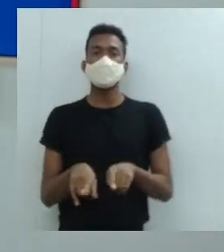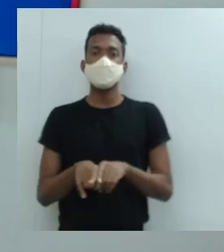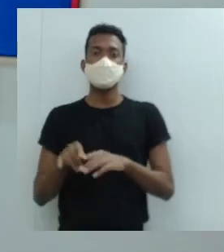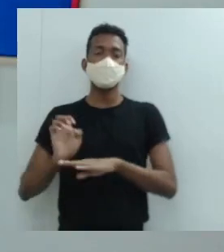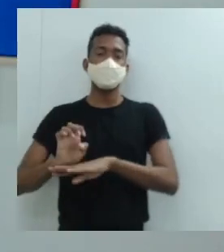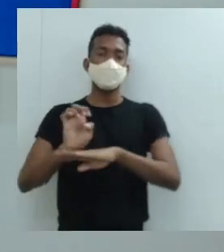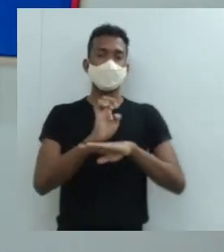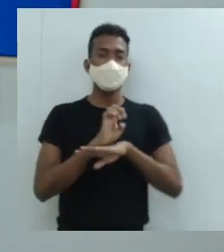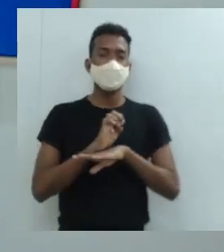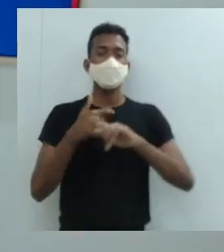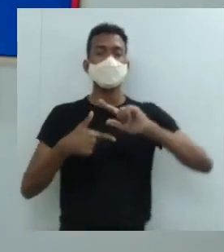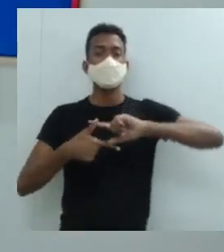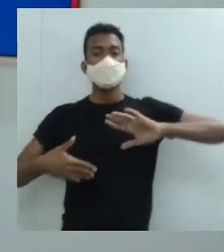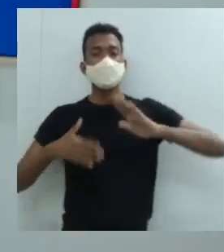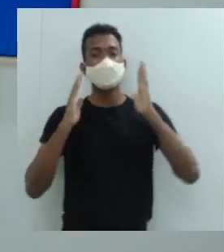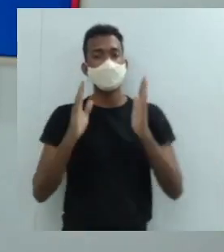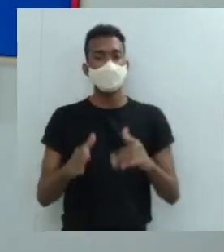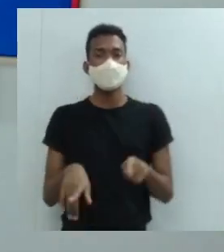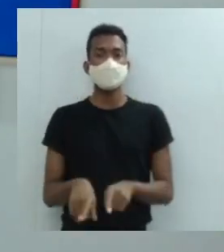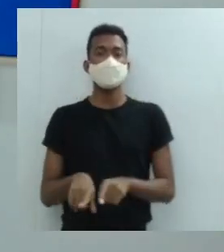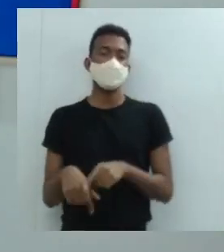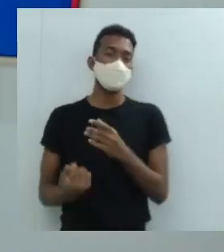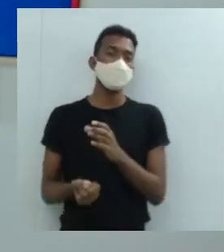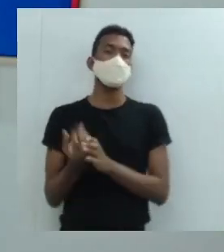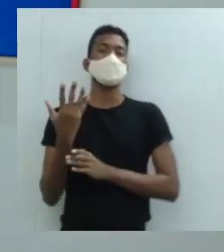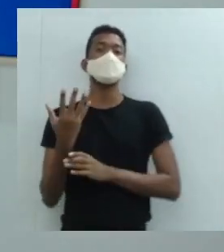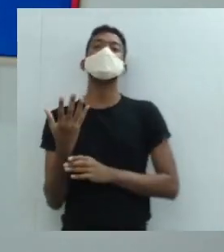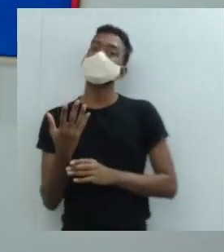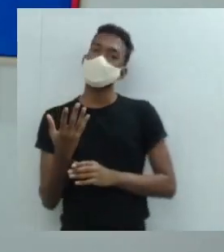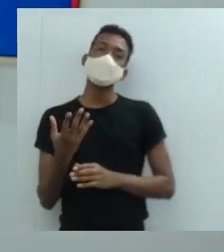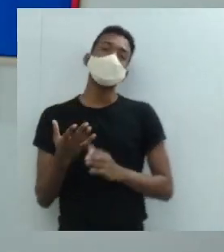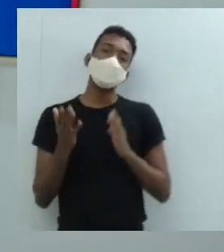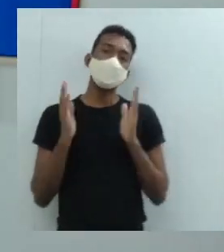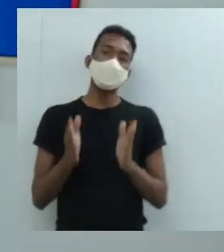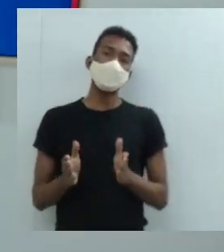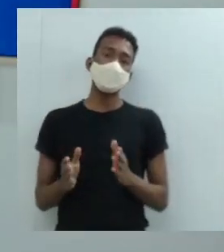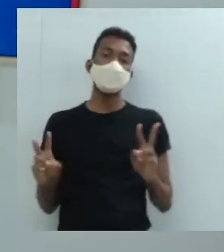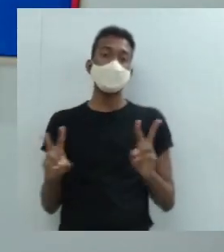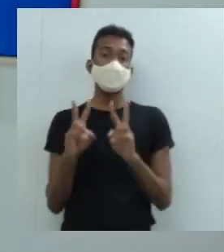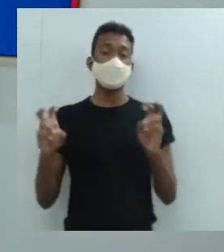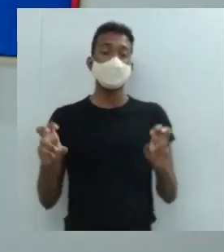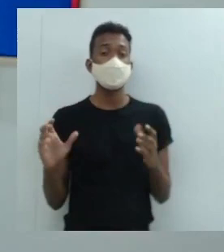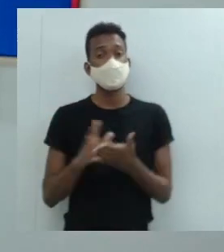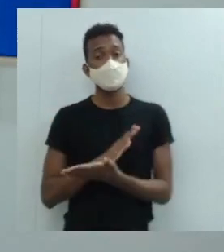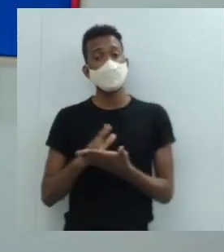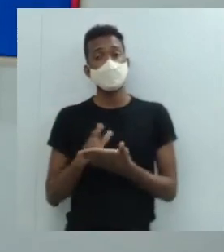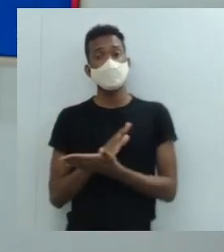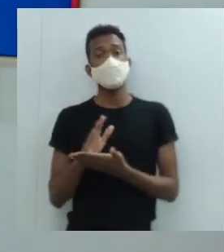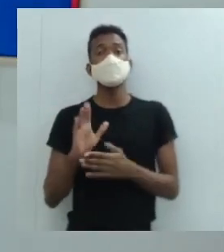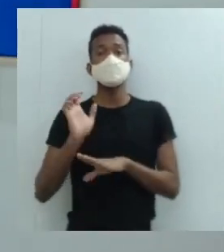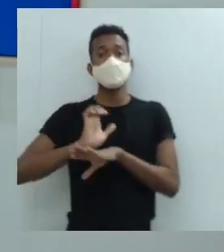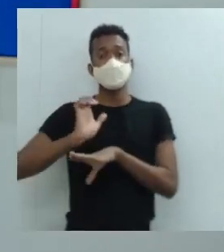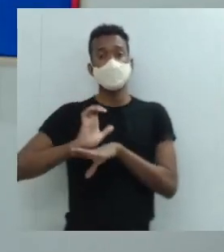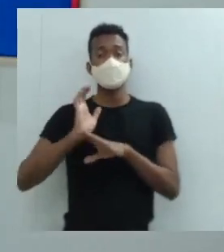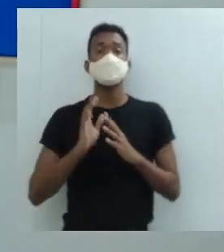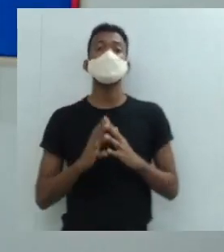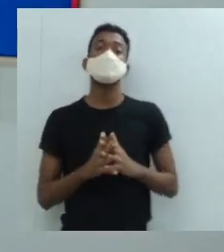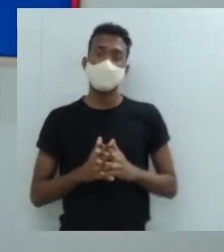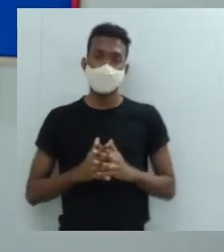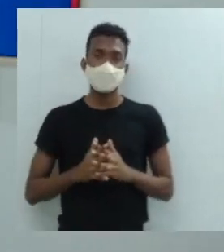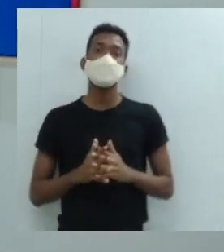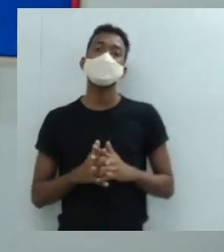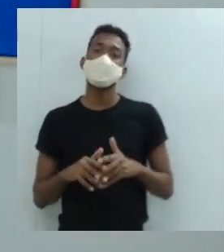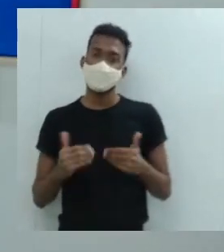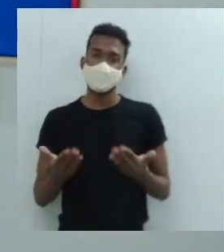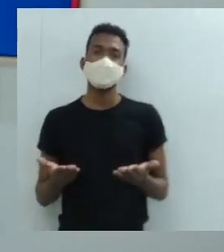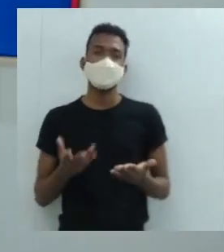Estado moderno, falando do surgimento, né, de alguns estados, né? Então,